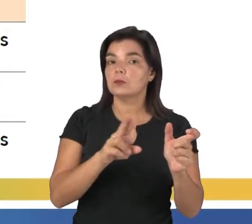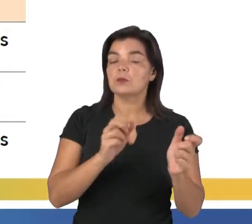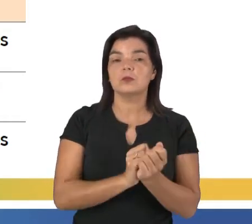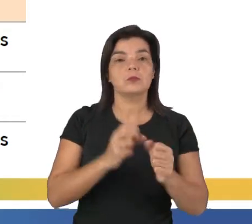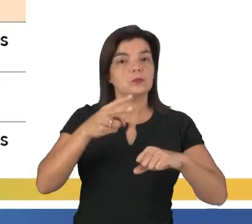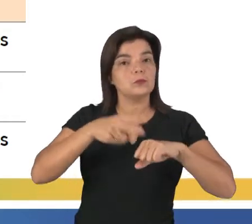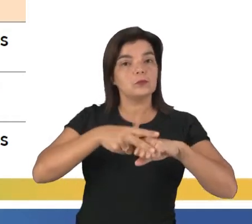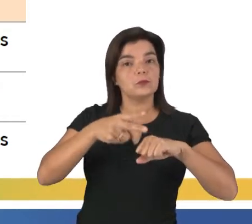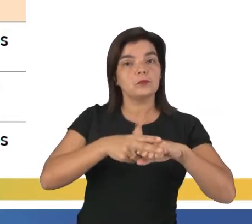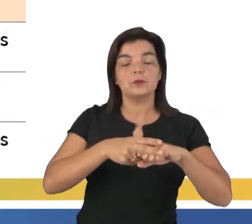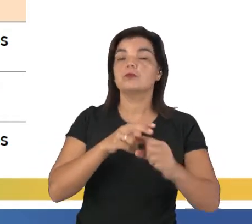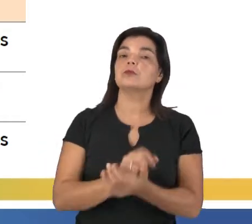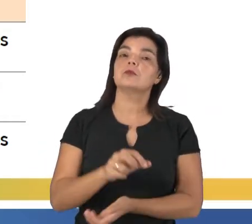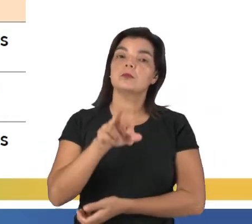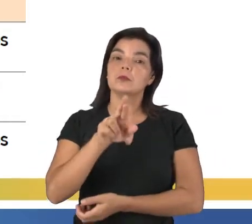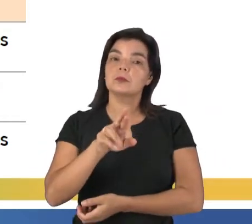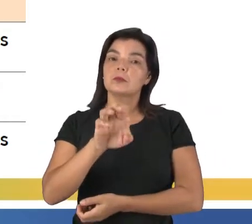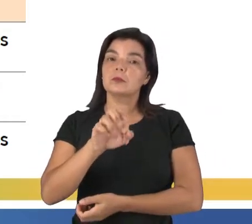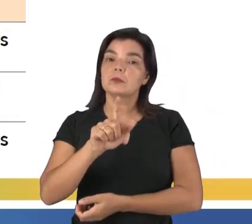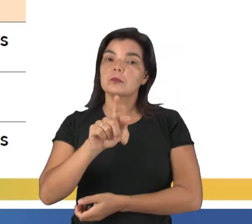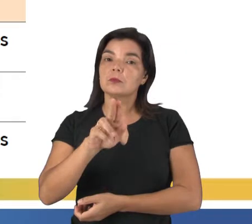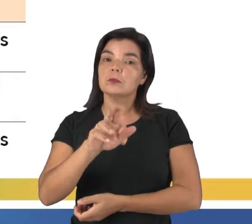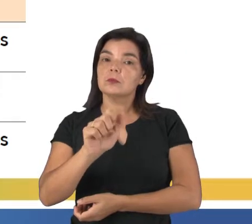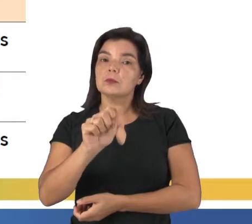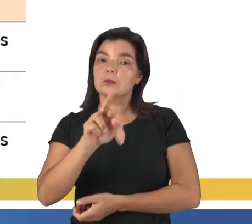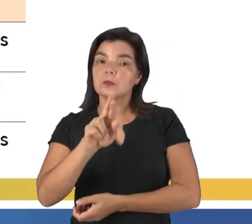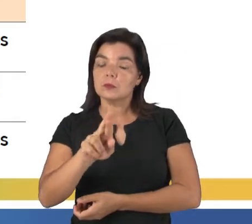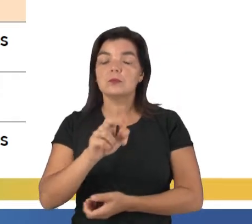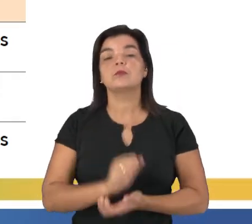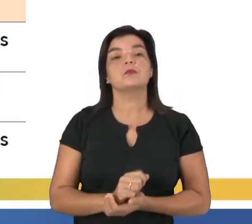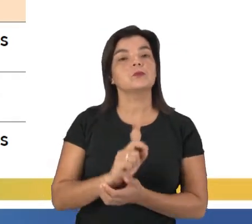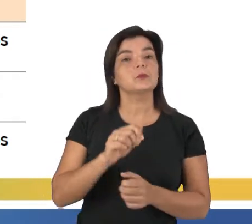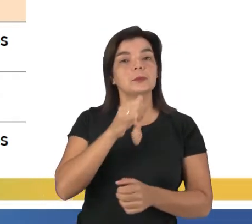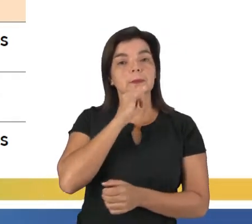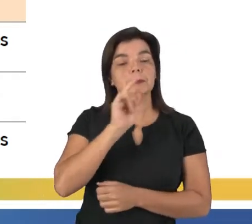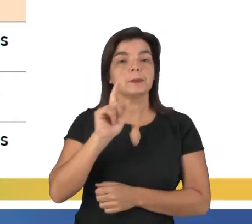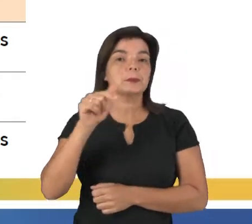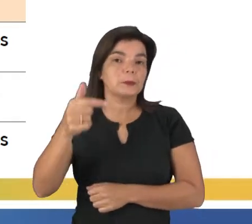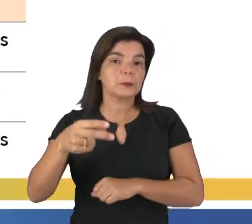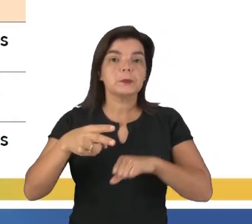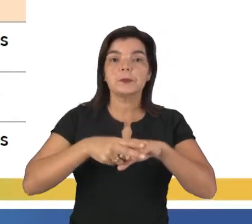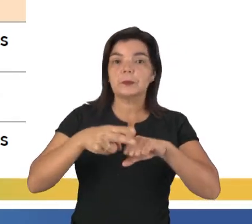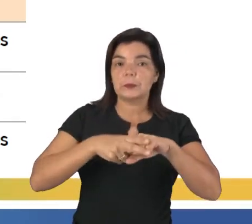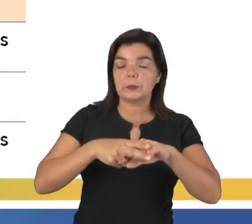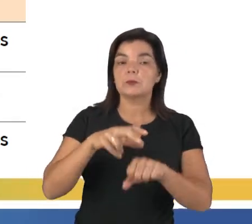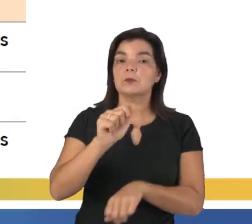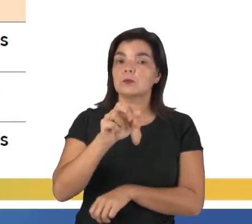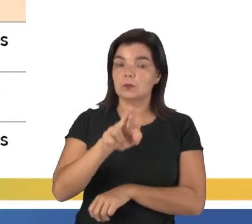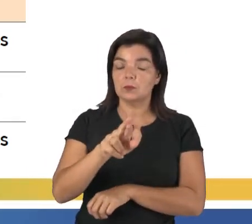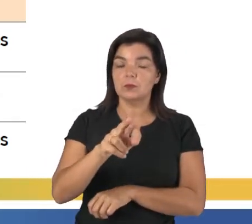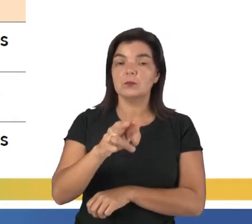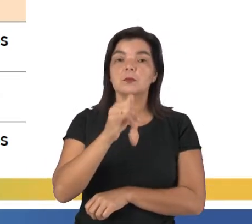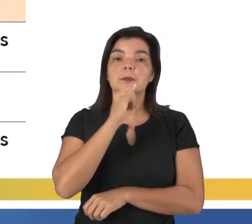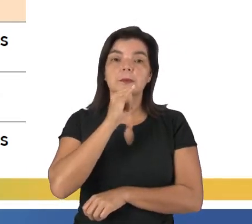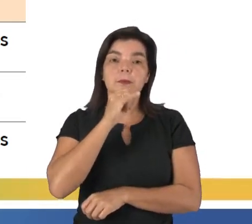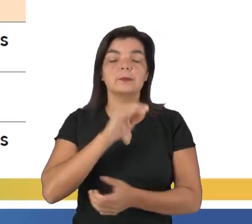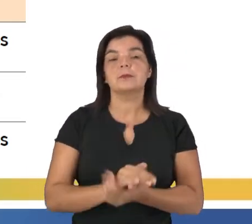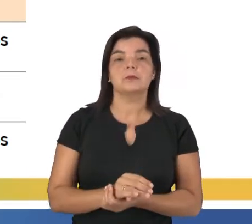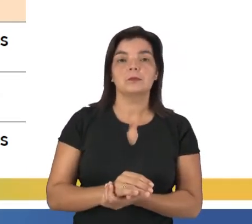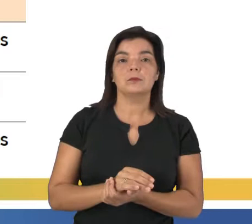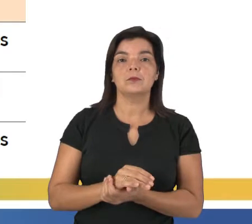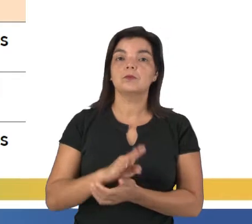verbo regular. Porque é uma regra comum geral. Se eu pegar outro verbo com a terminação AR, exemplo do verbo